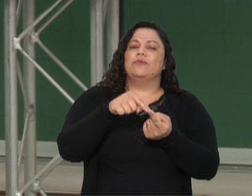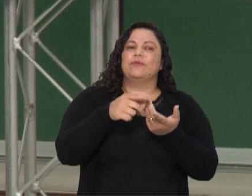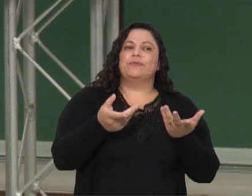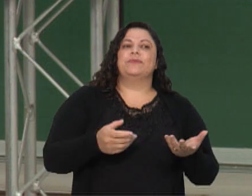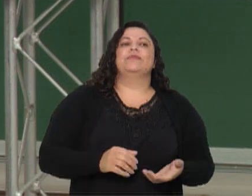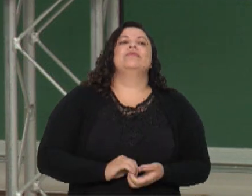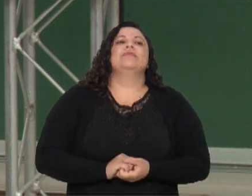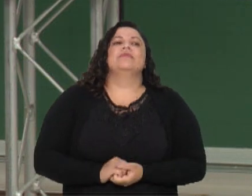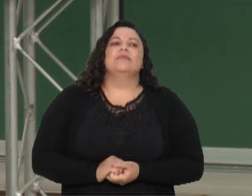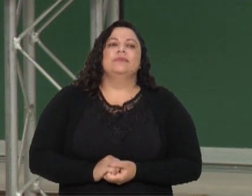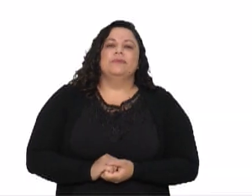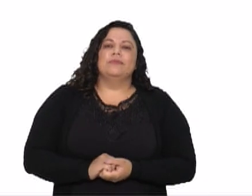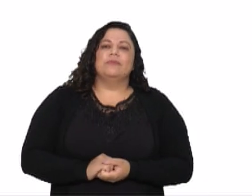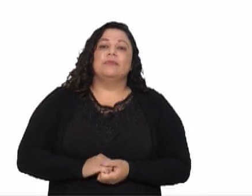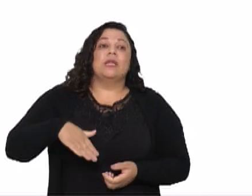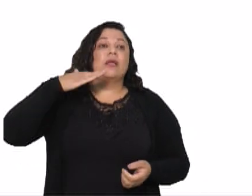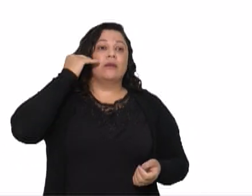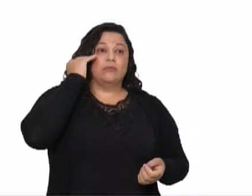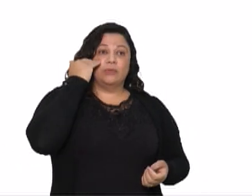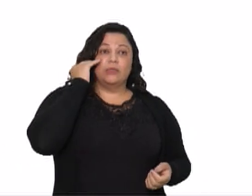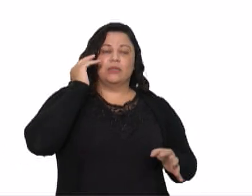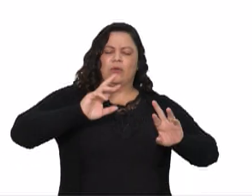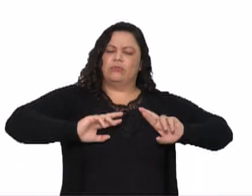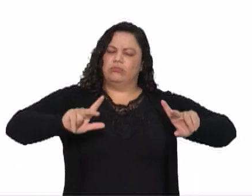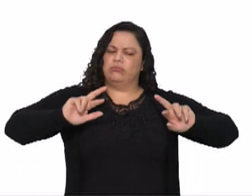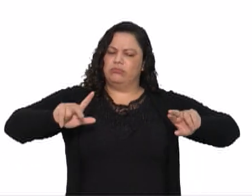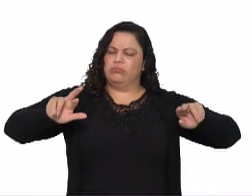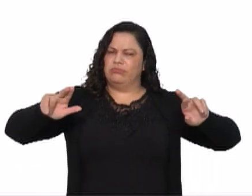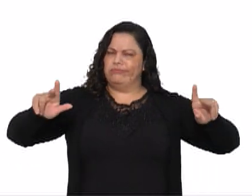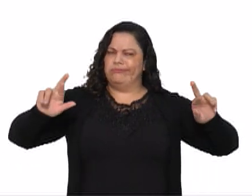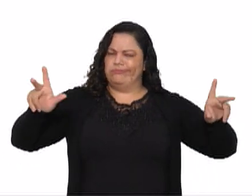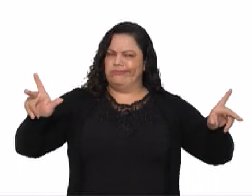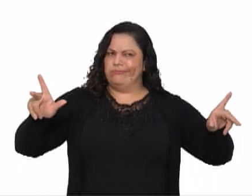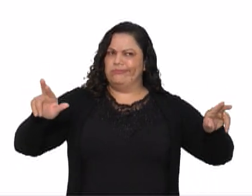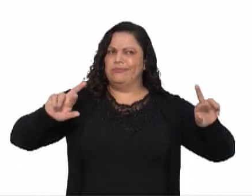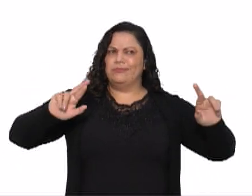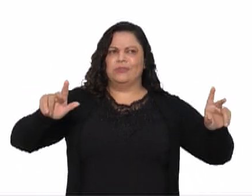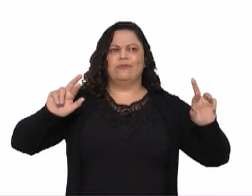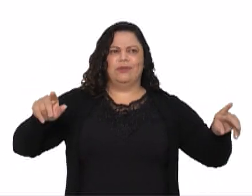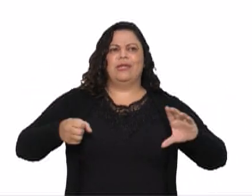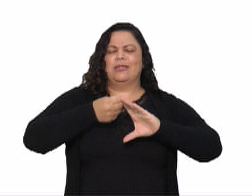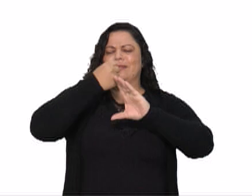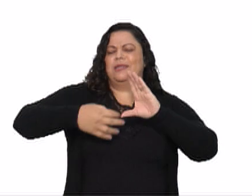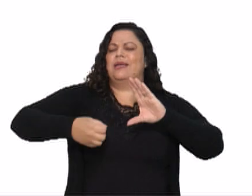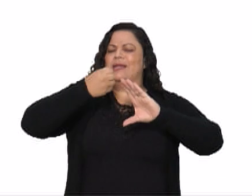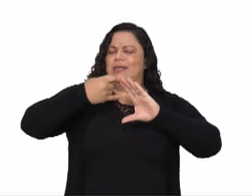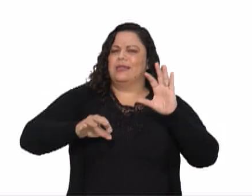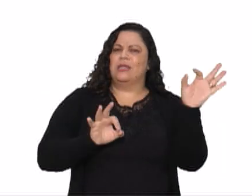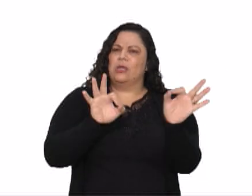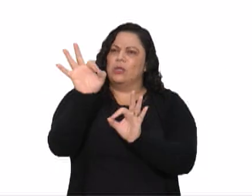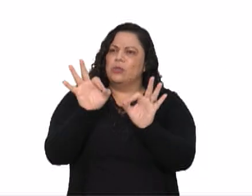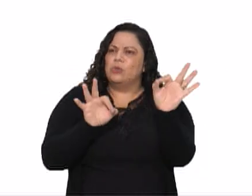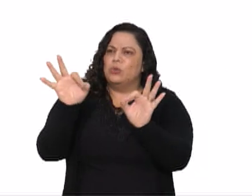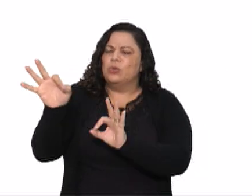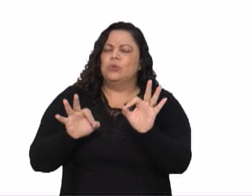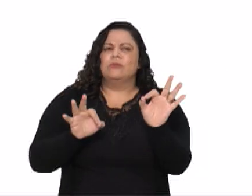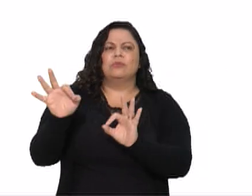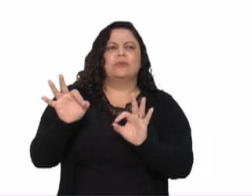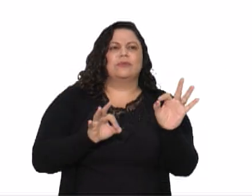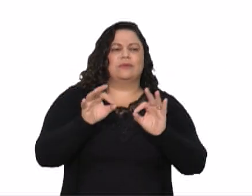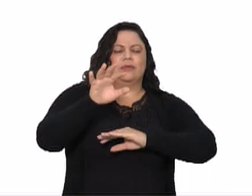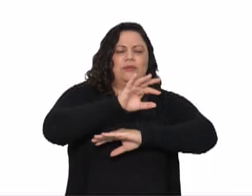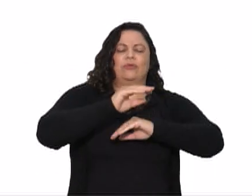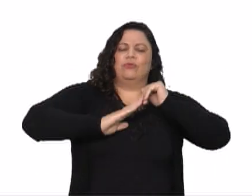objetivos dessa nossa aula compreender os diferentes aspectos e características dos projetos e construções na arquitetura